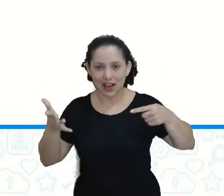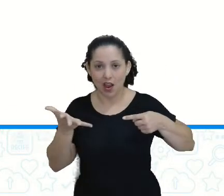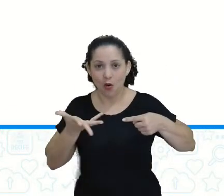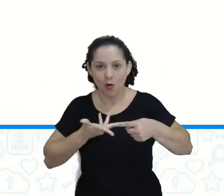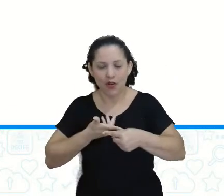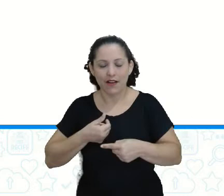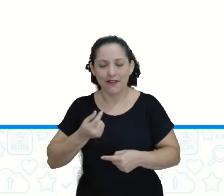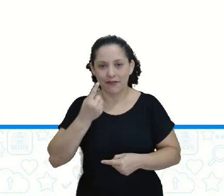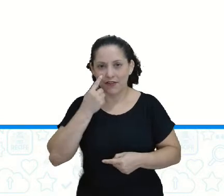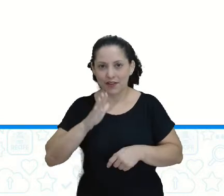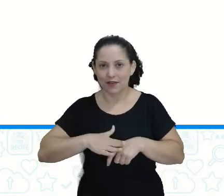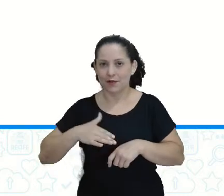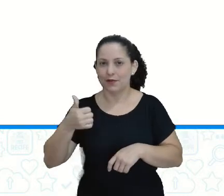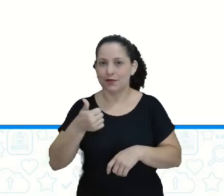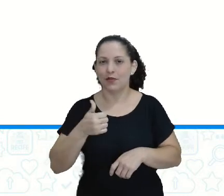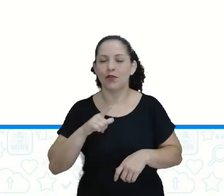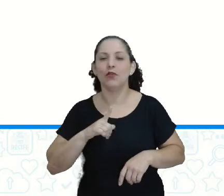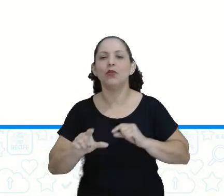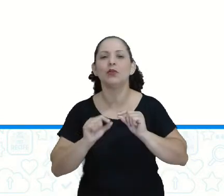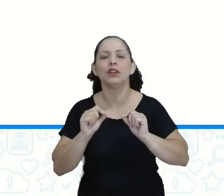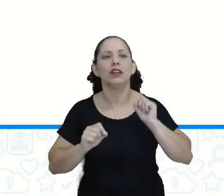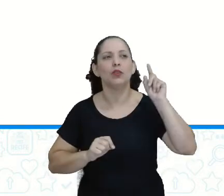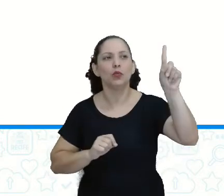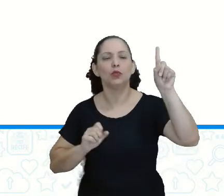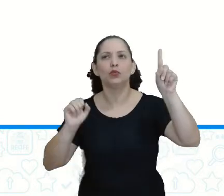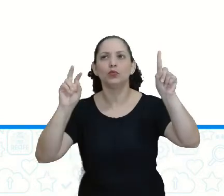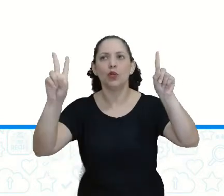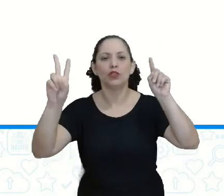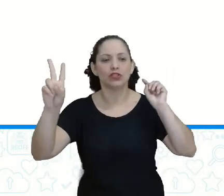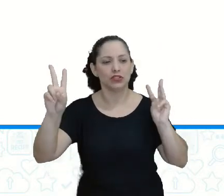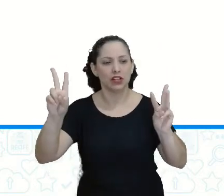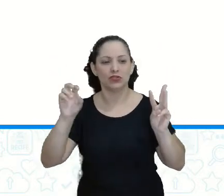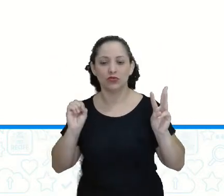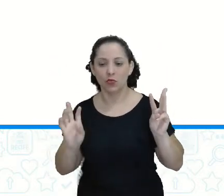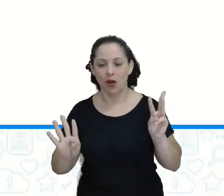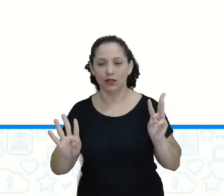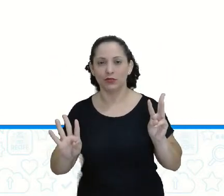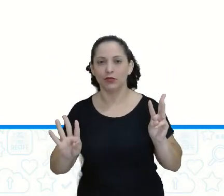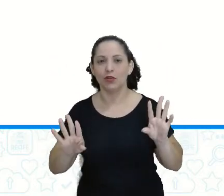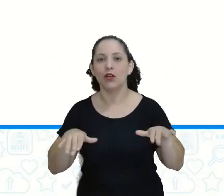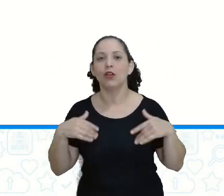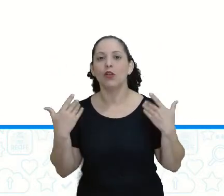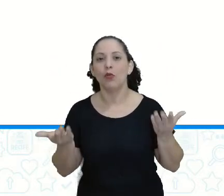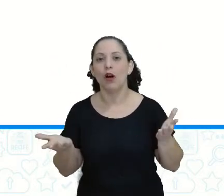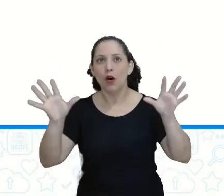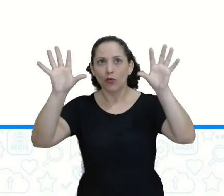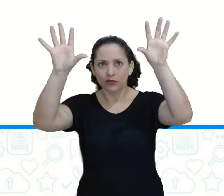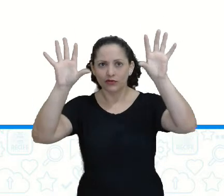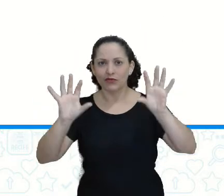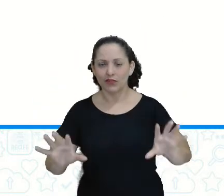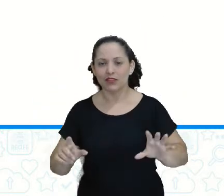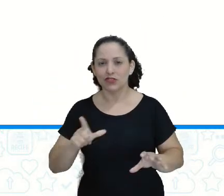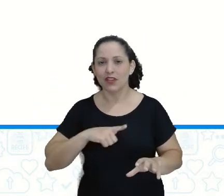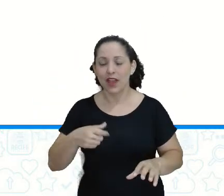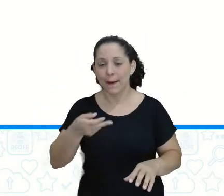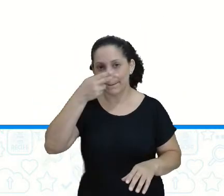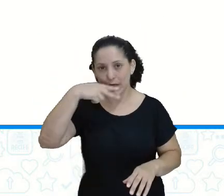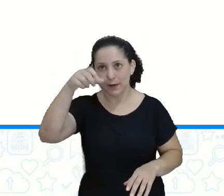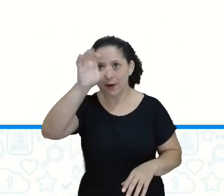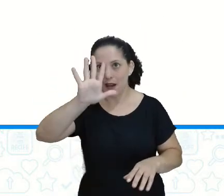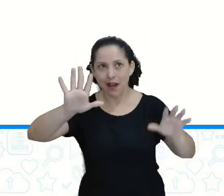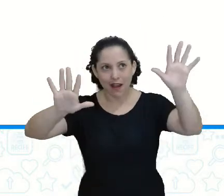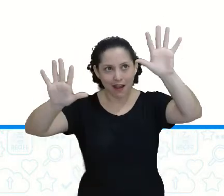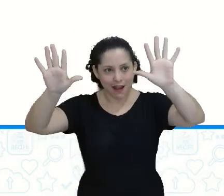A figura 1, 2, 3 e 4. Quais delas possuem a mesma área? Responde